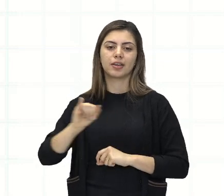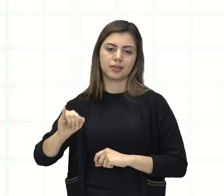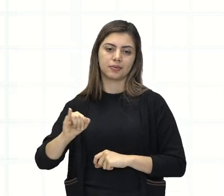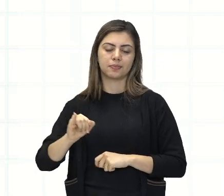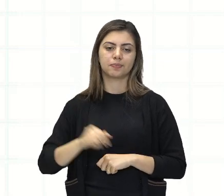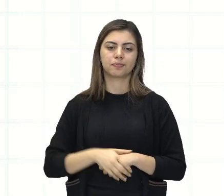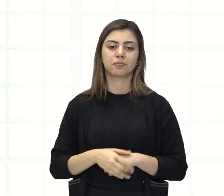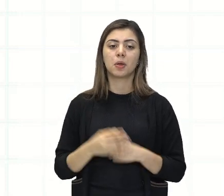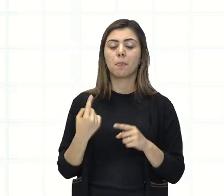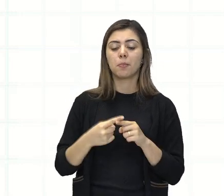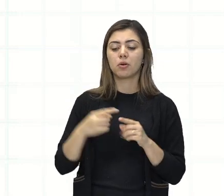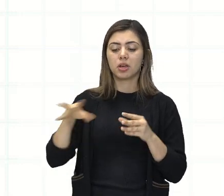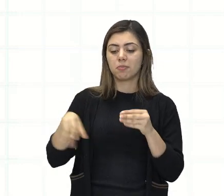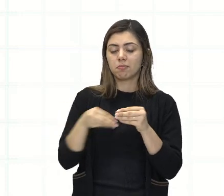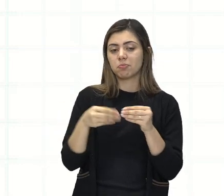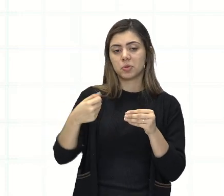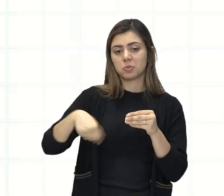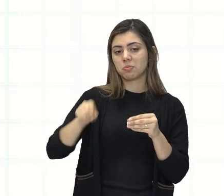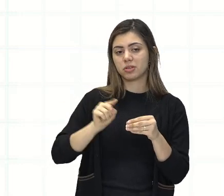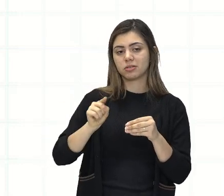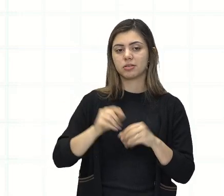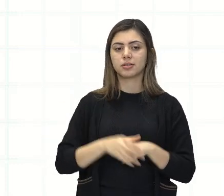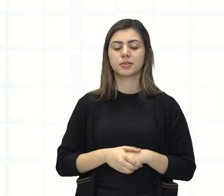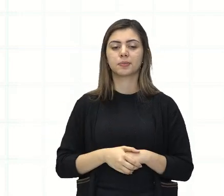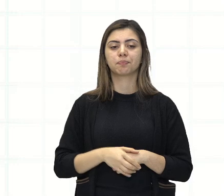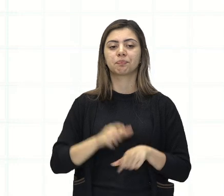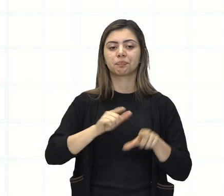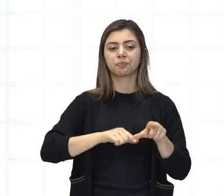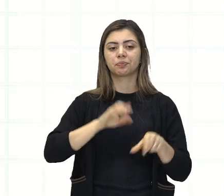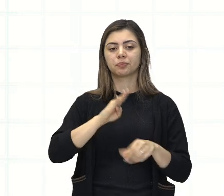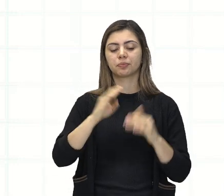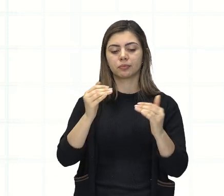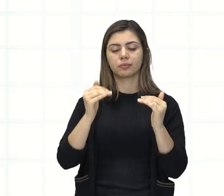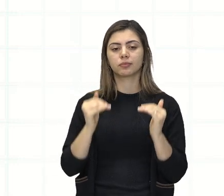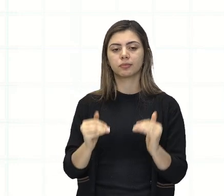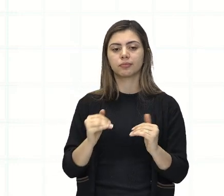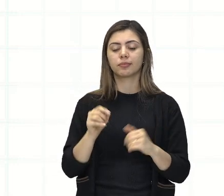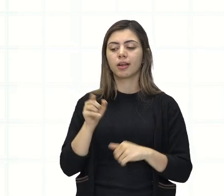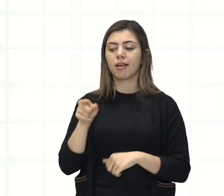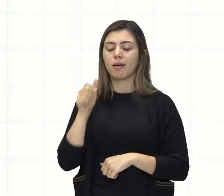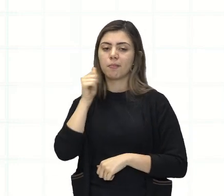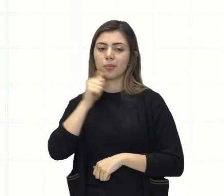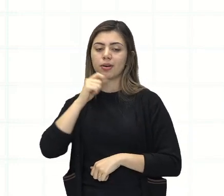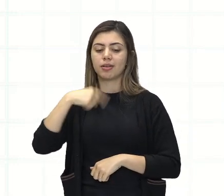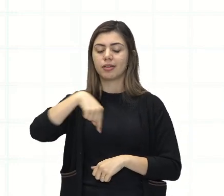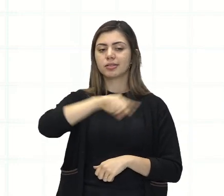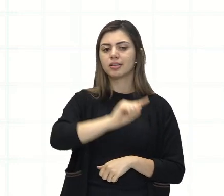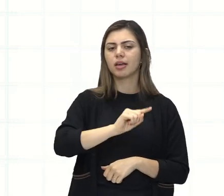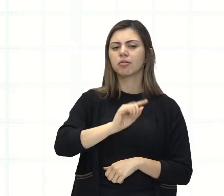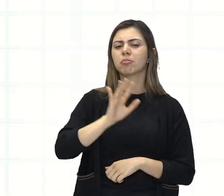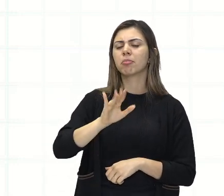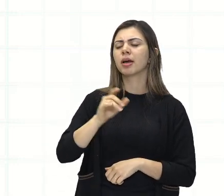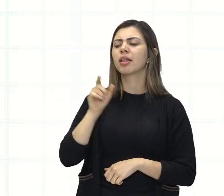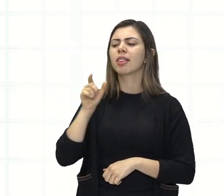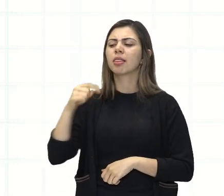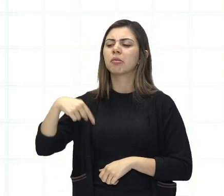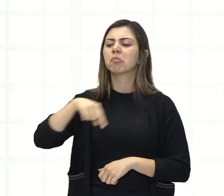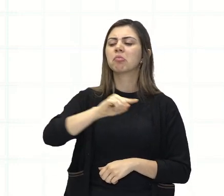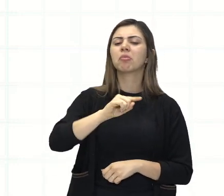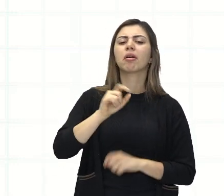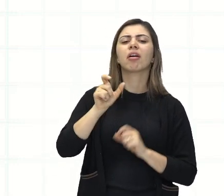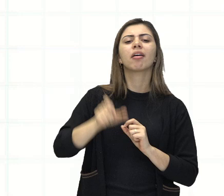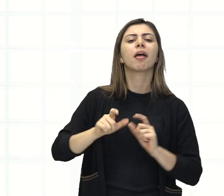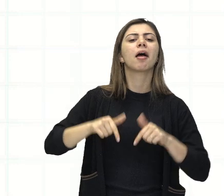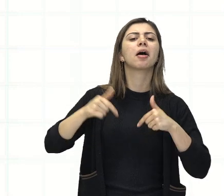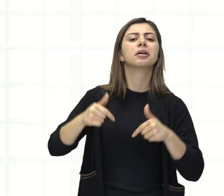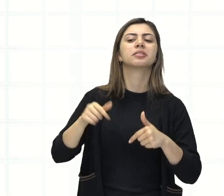intransitivo, porque não precisa de complemento. O próximo exemplo, ela saiu. Quem foi que saiu? Quem fez a ação de sair? Foi ela,